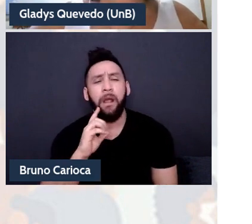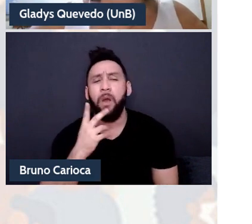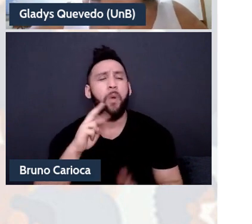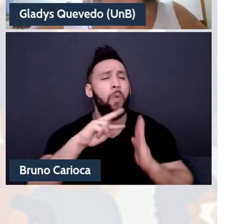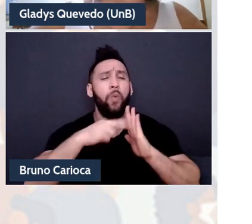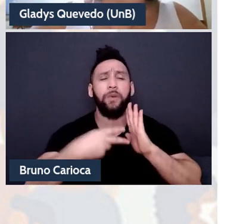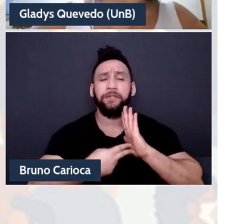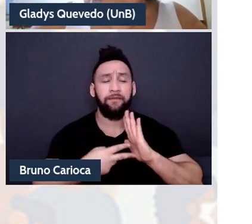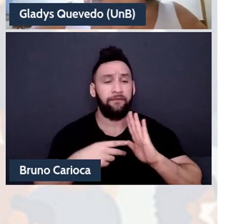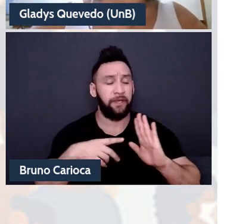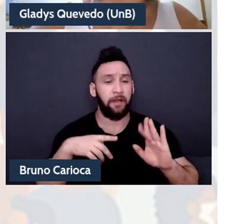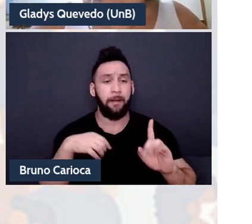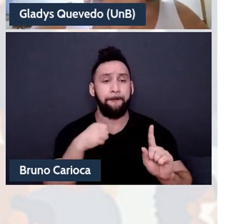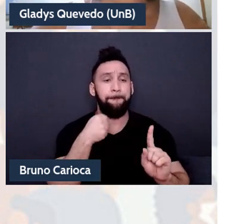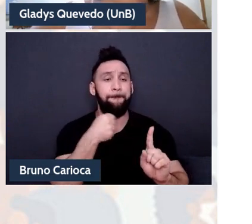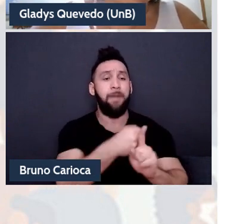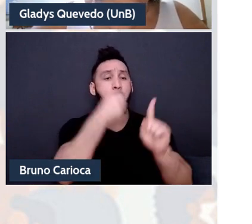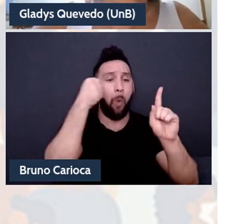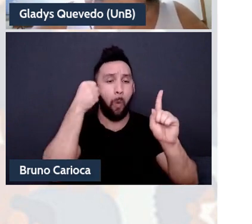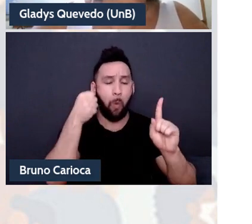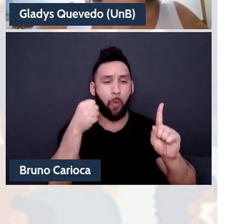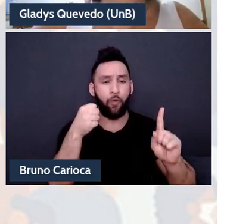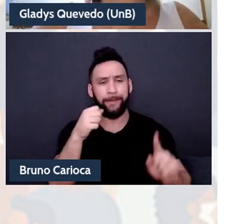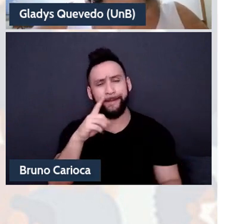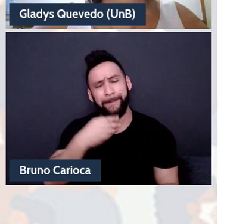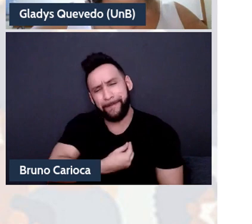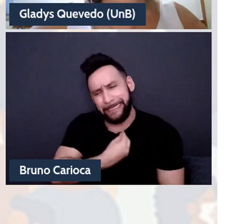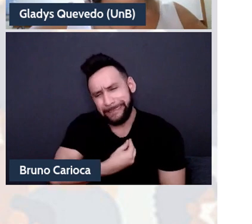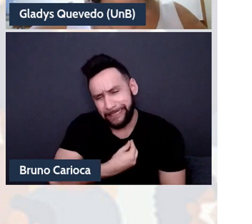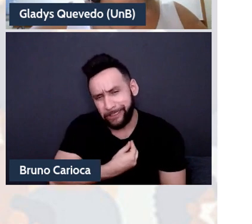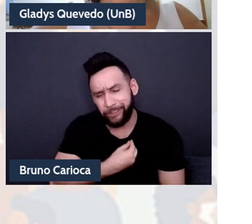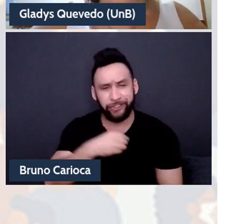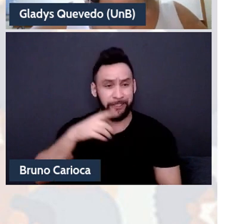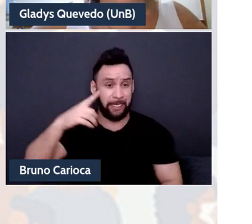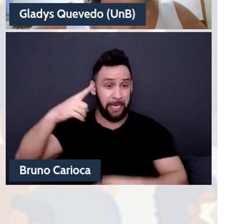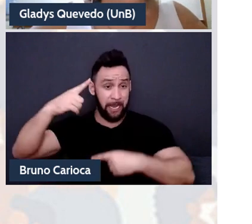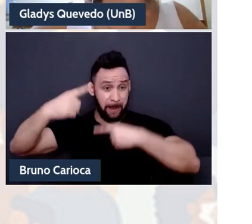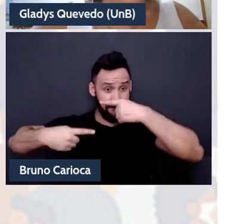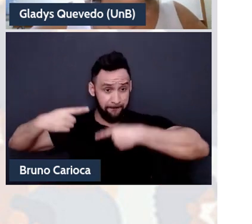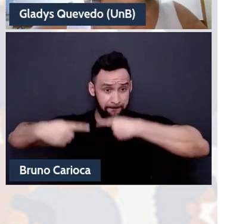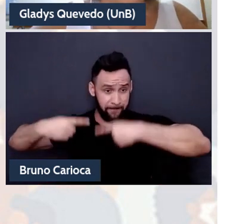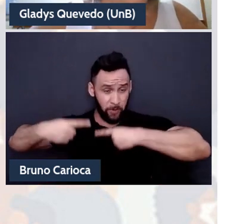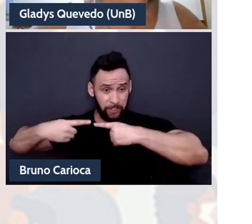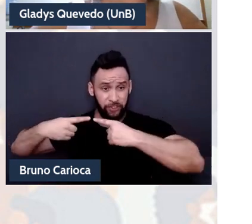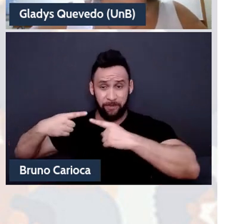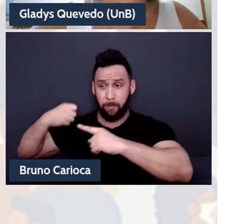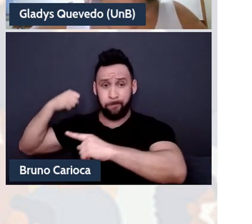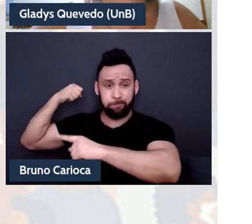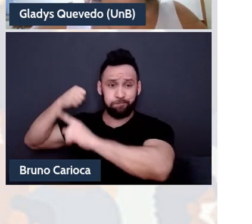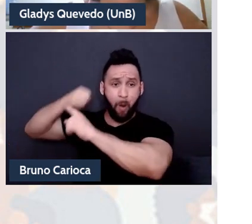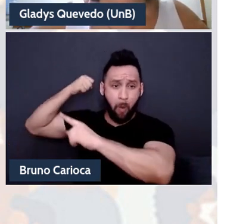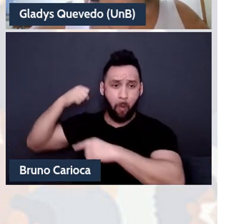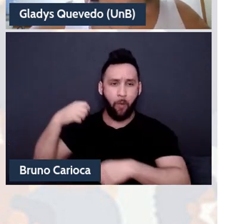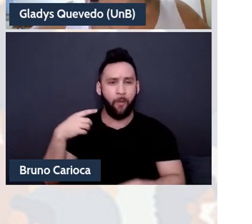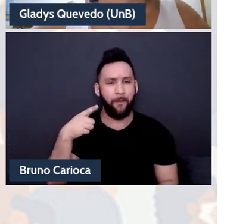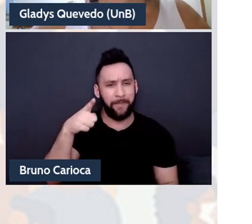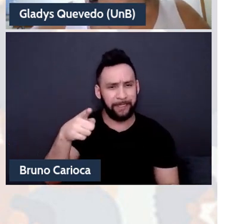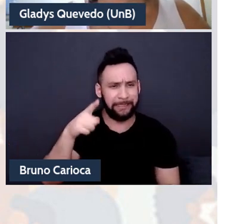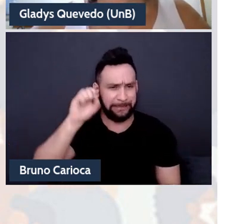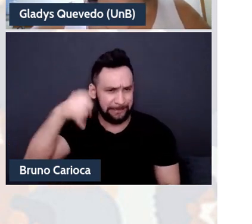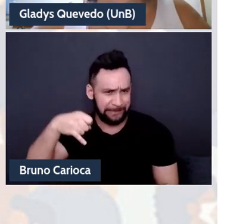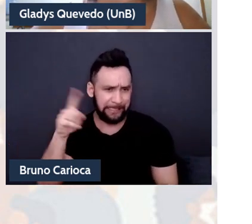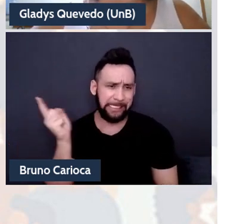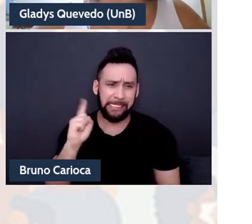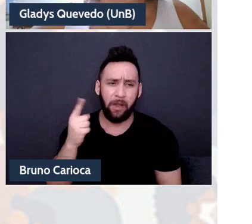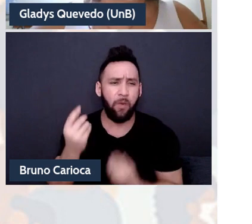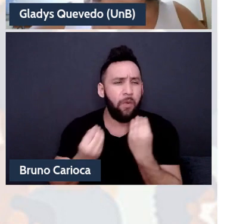e onde a gente enxerga ou não impacto nas políticas que a gente está tratando aqui nessa mesa, né? Bom, então